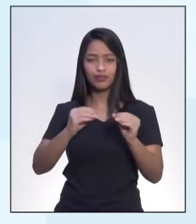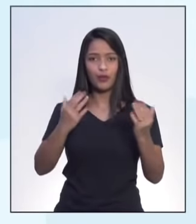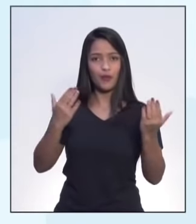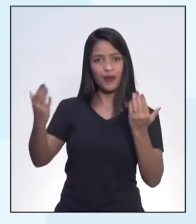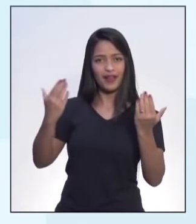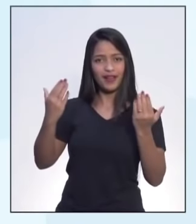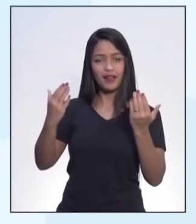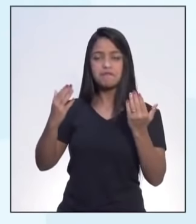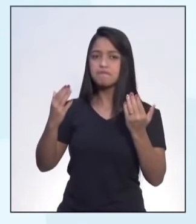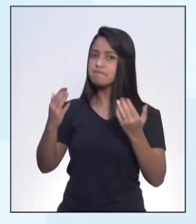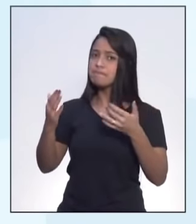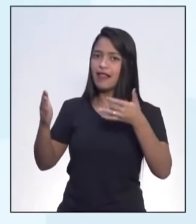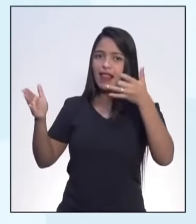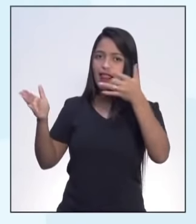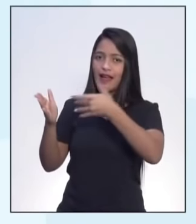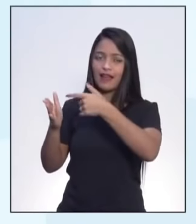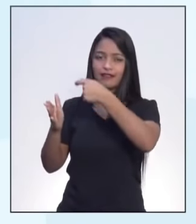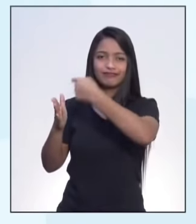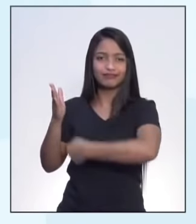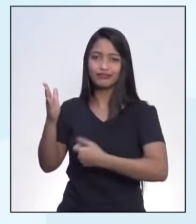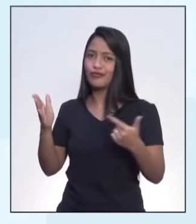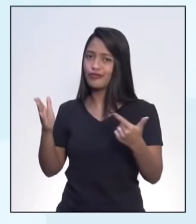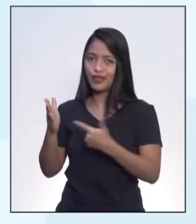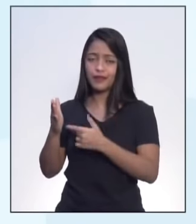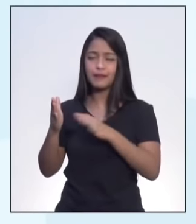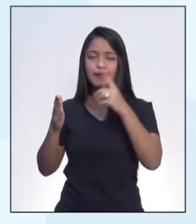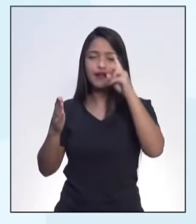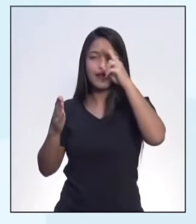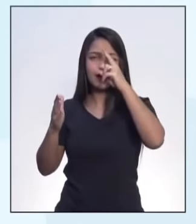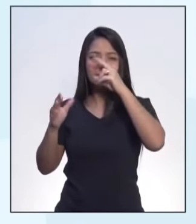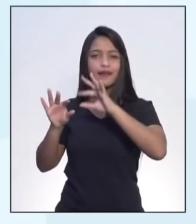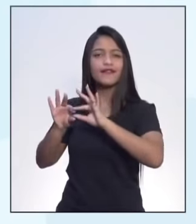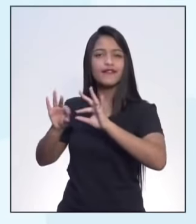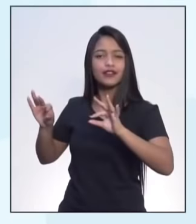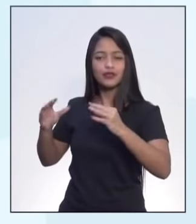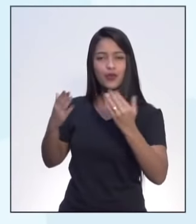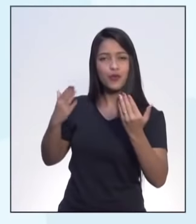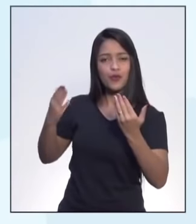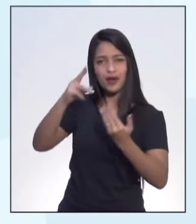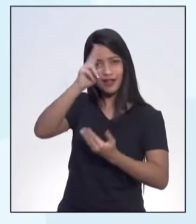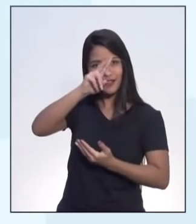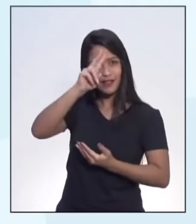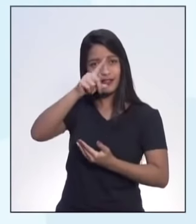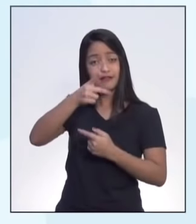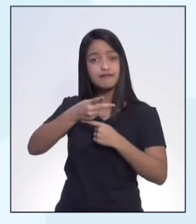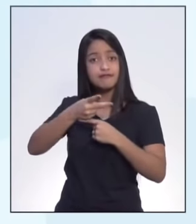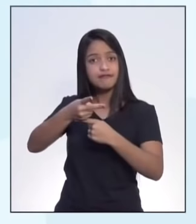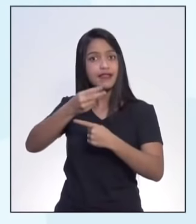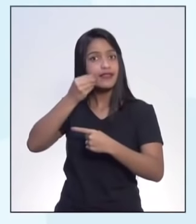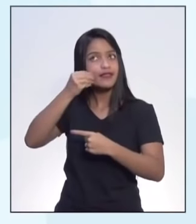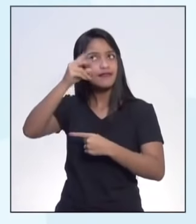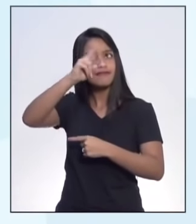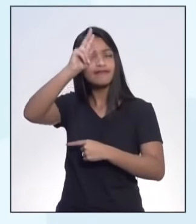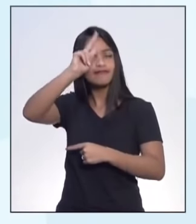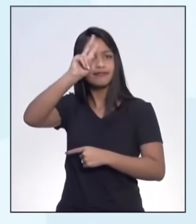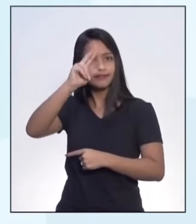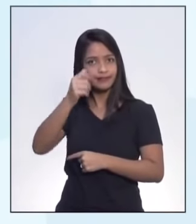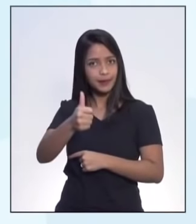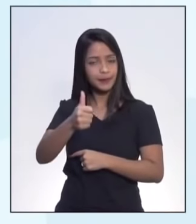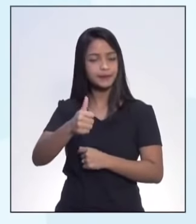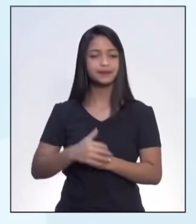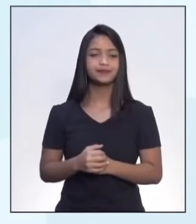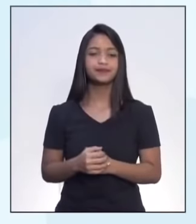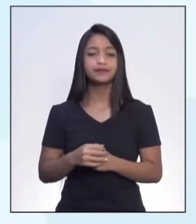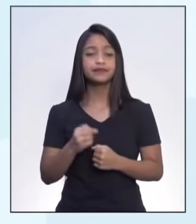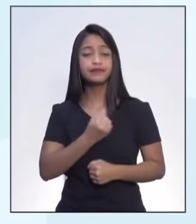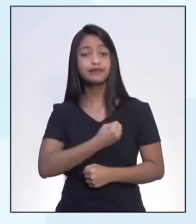necessariamente teve esse como aí. Mas você consegue lembrar da frase que ela comparou? Tenta aí puxar da memória, tá? Para ver se consegue. E